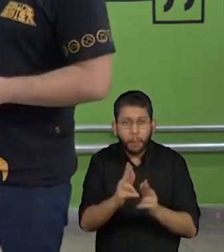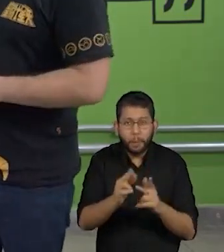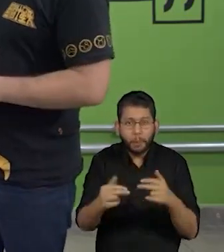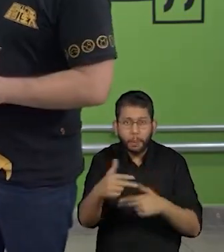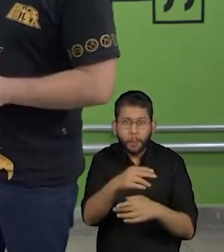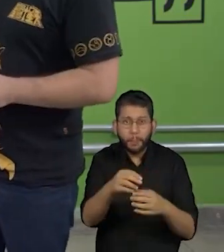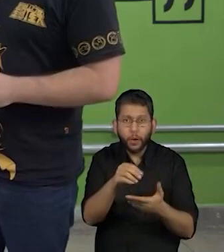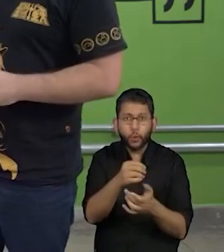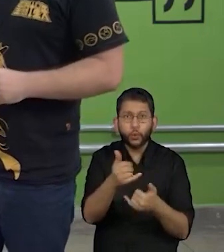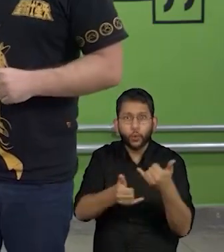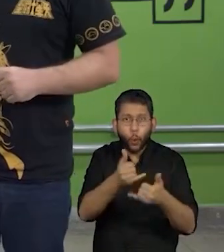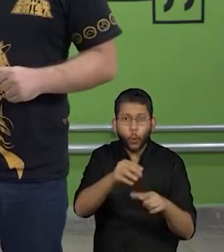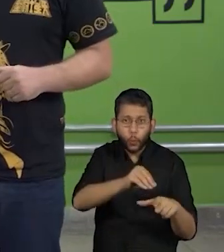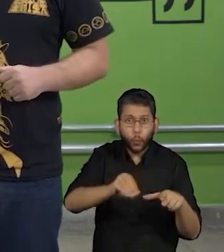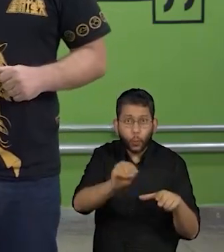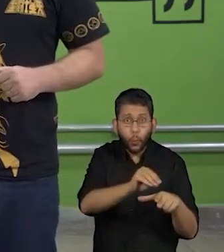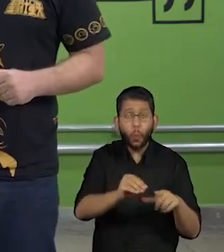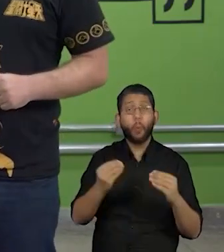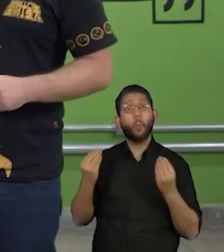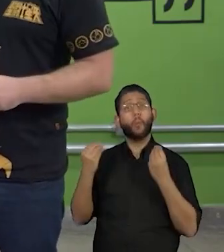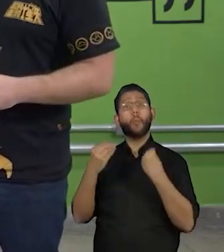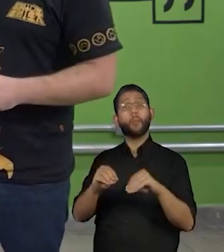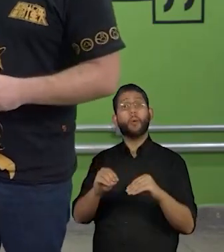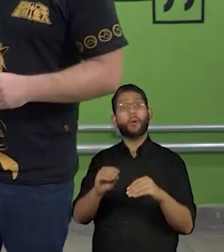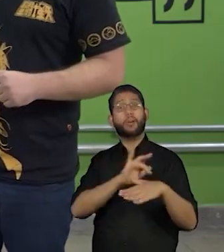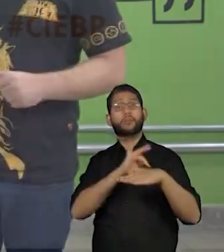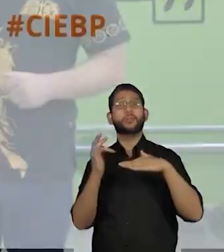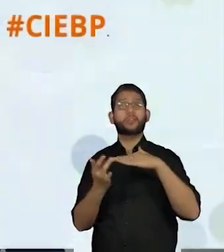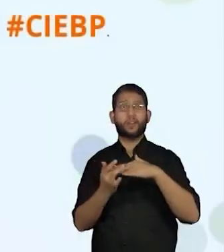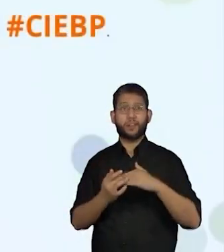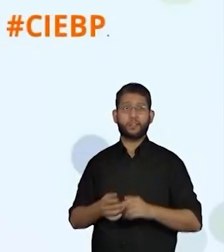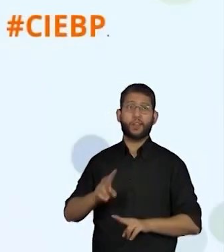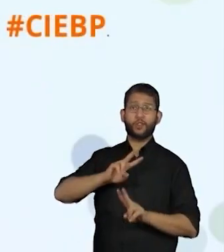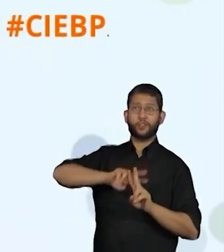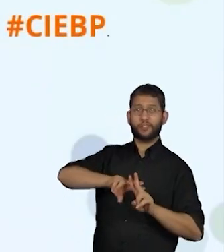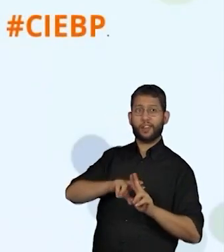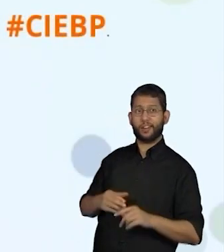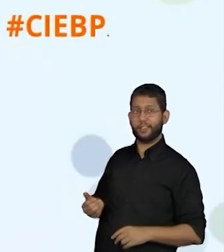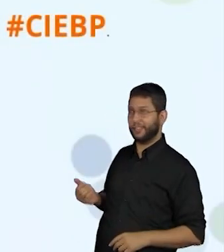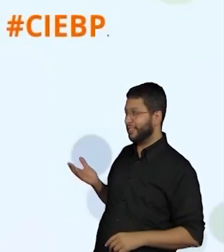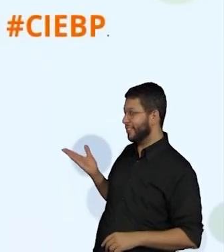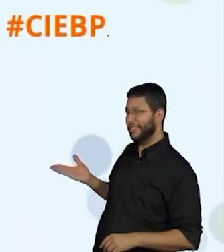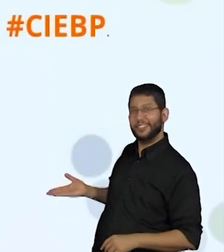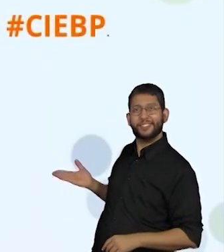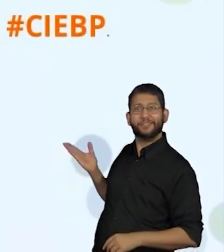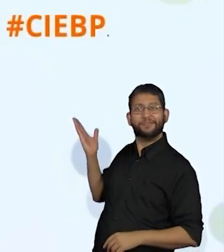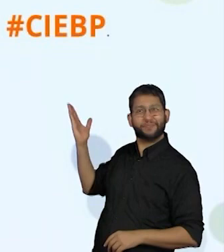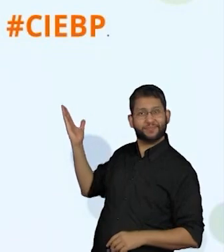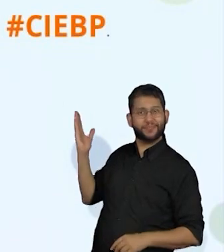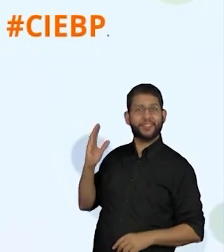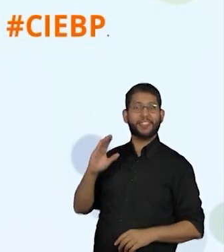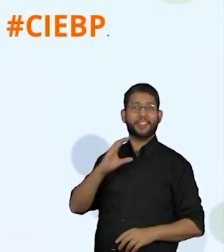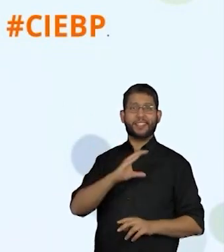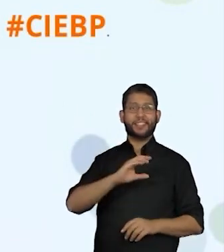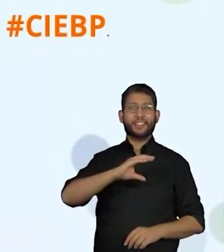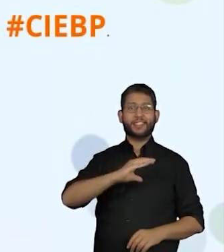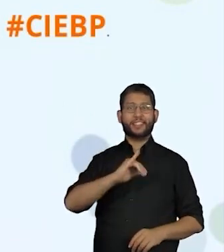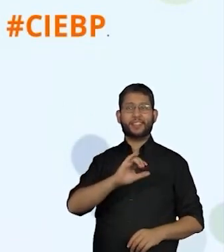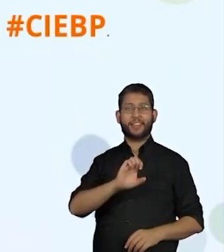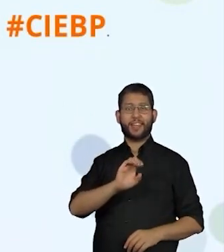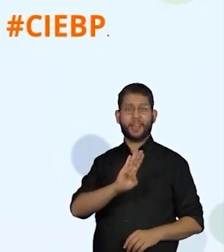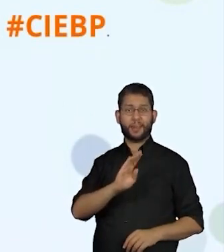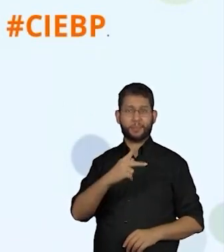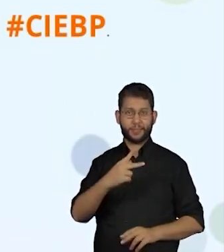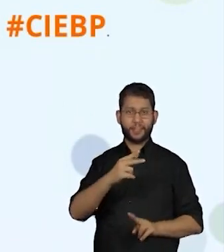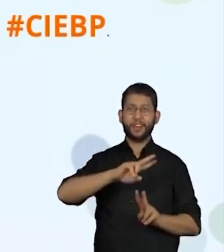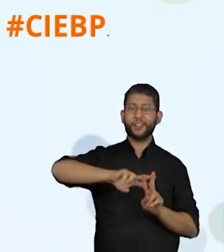sociais, utiliza lá a nossa hashtag CIEBP, marca a gente nas redes sociais que a gente vai adorar acompanhar aí